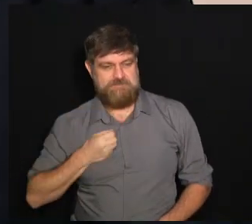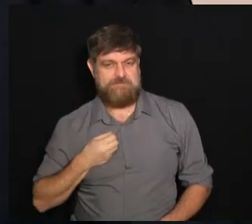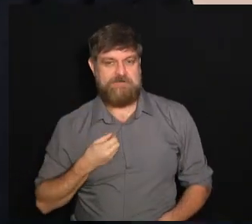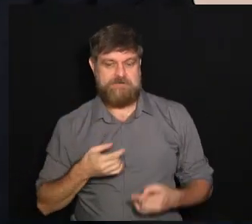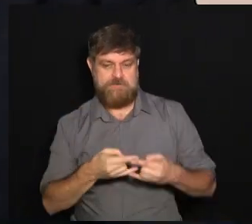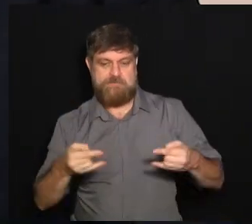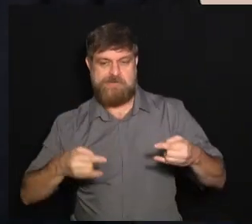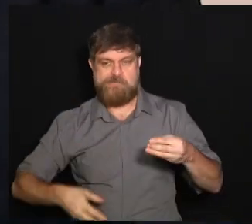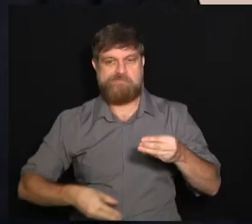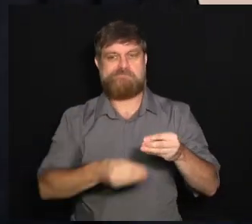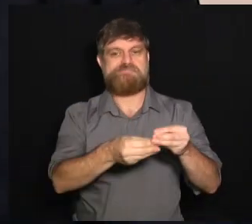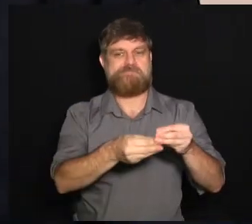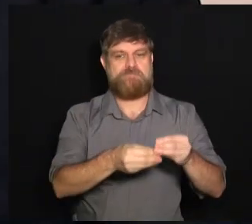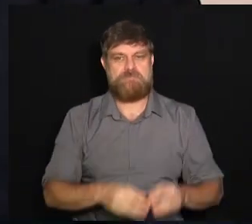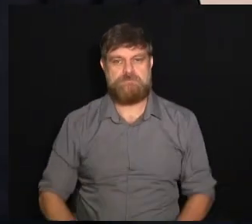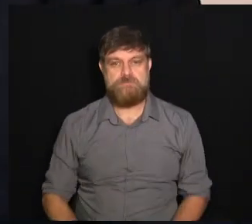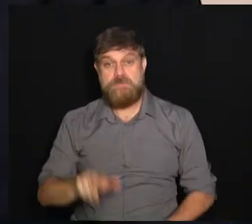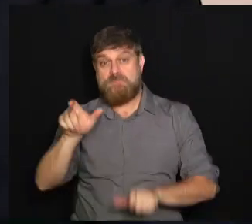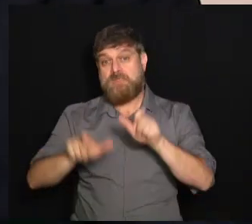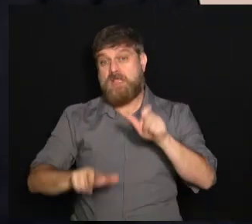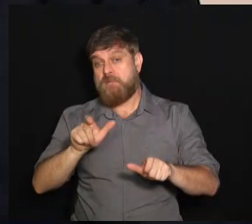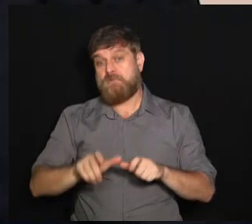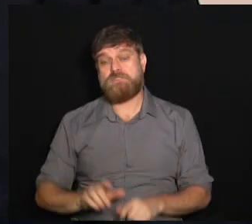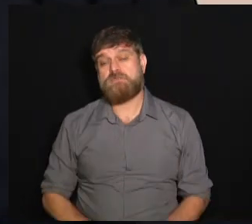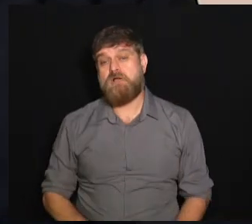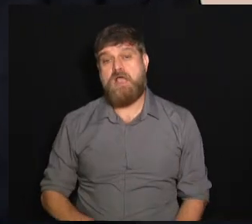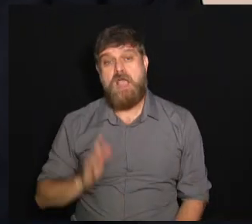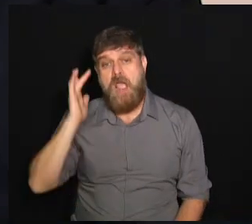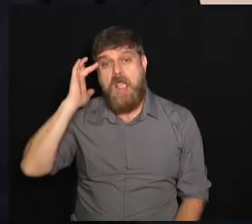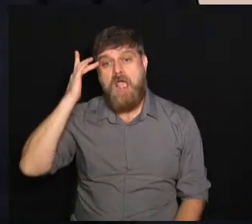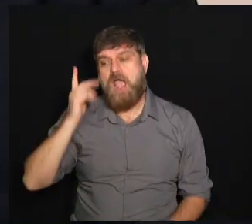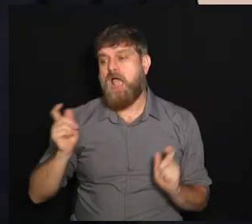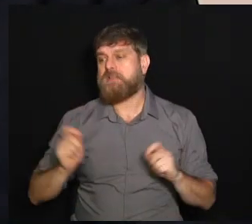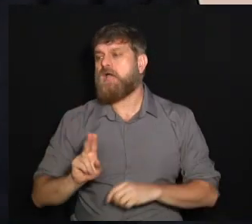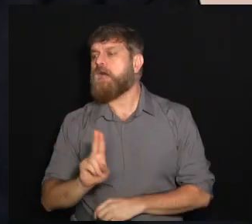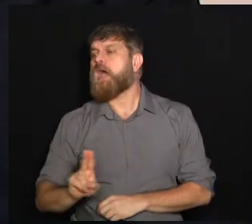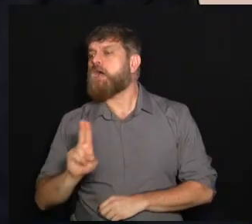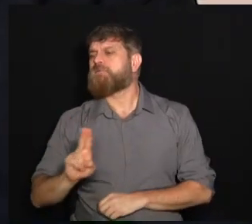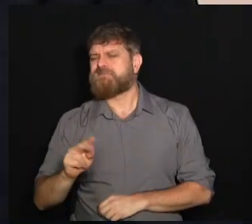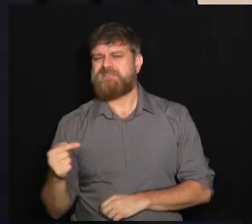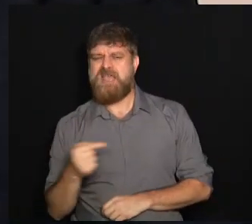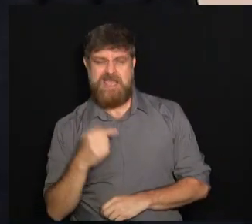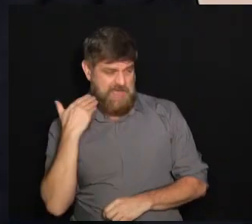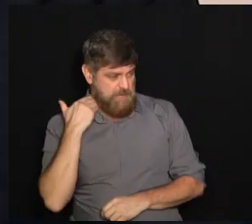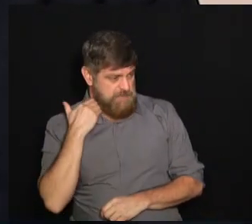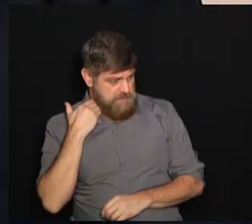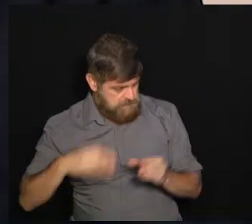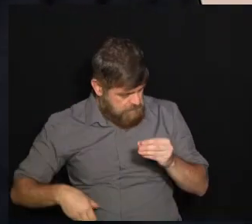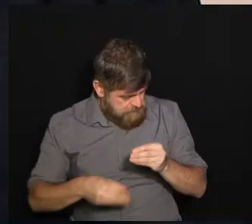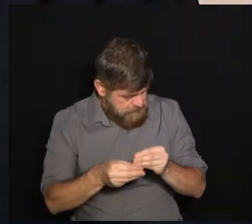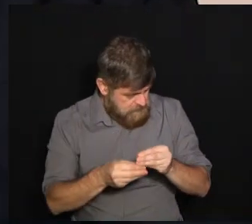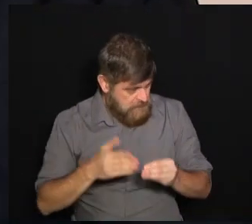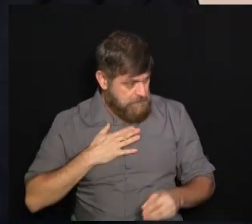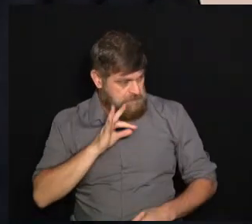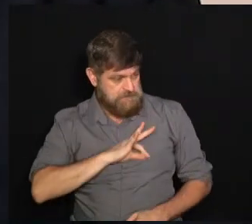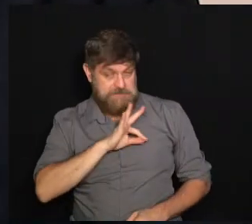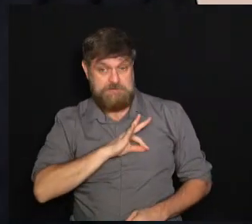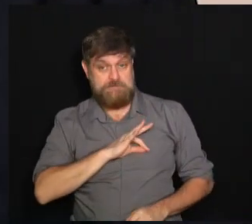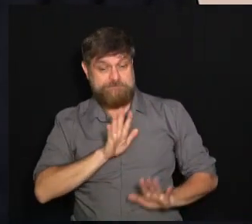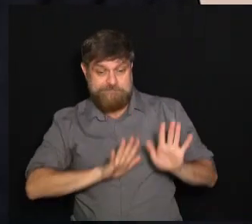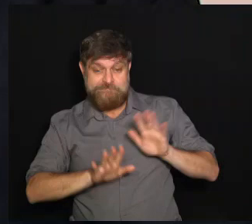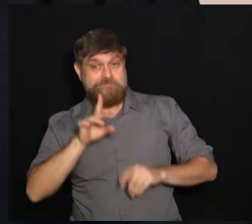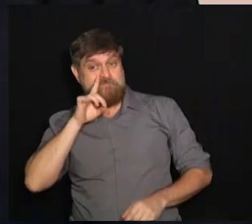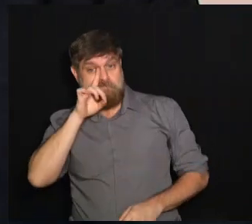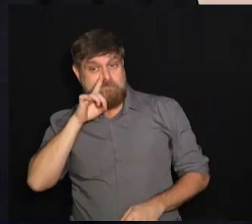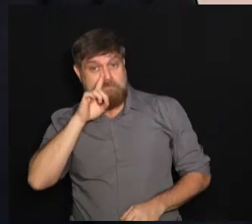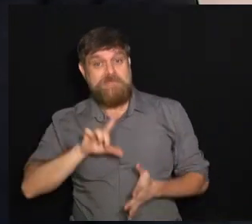conta bancária. E muitas pessoas acabam incorporando esse crédito à sua renda, né? Esse é o grande perigo, isso acaba